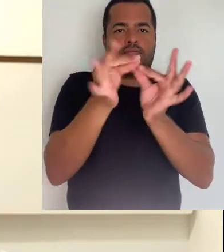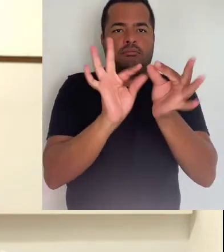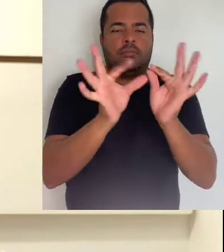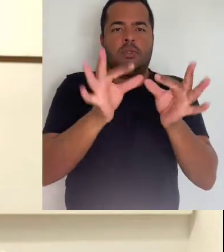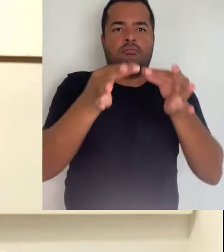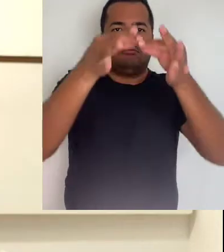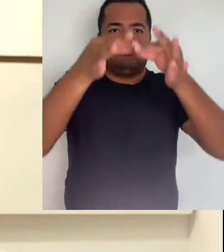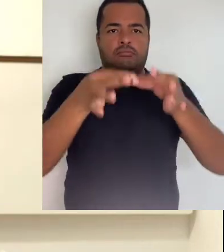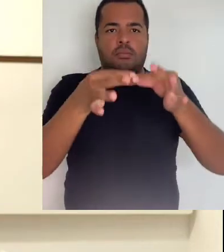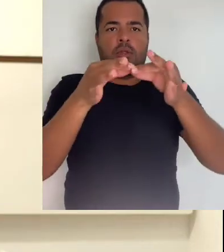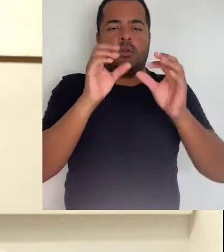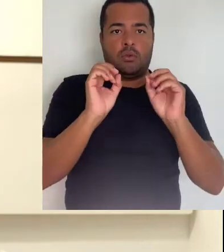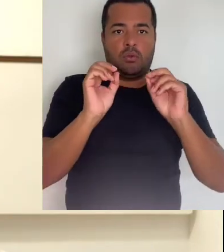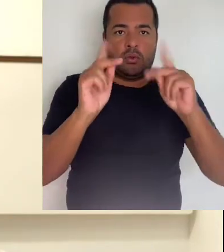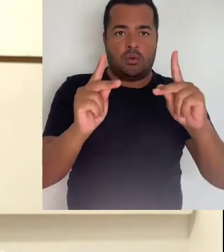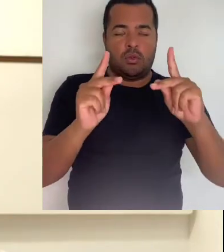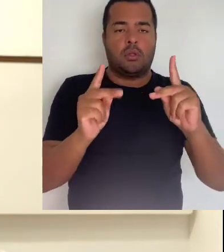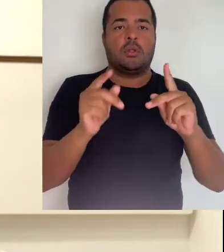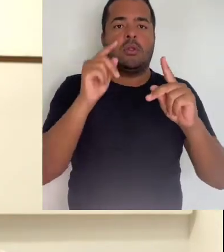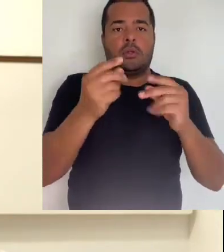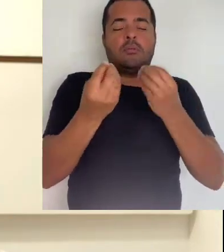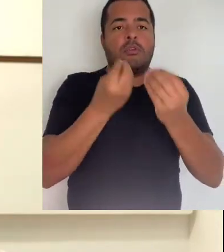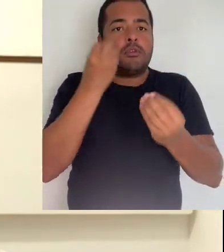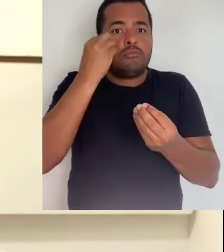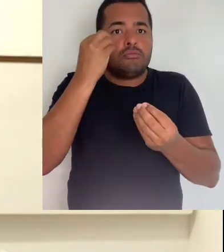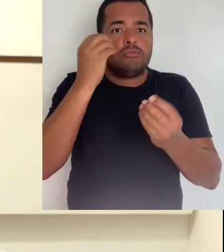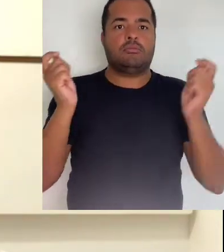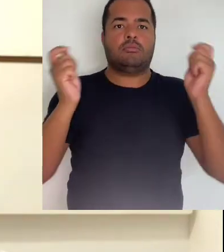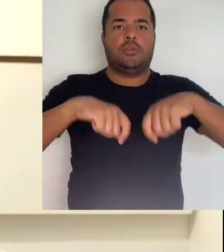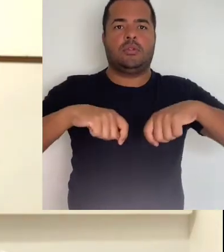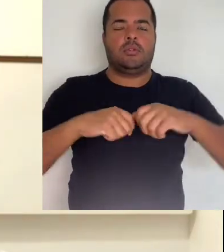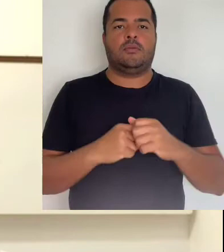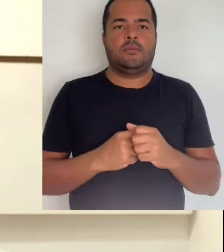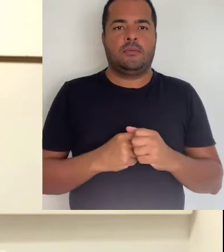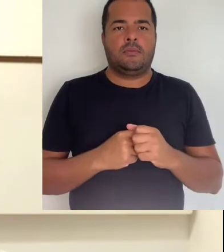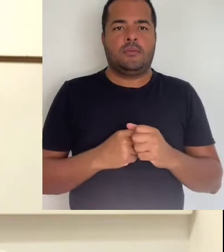balão, ok?